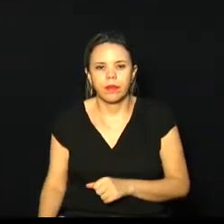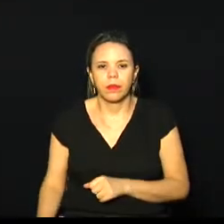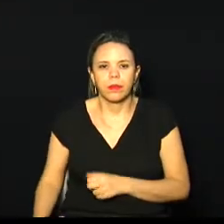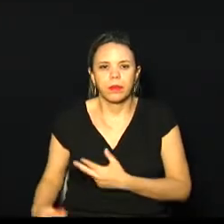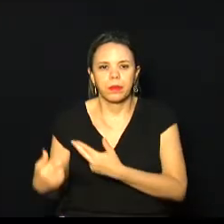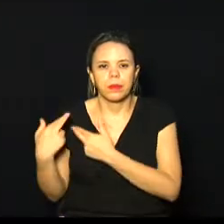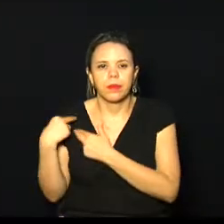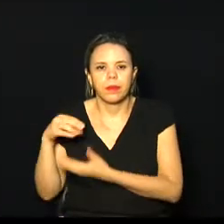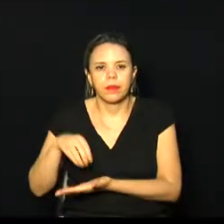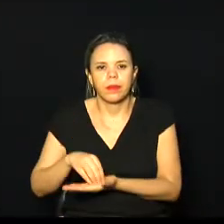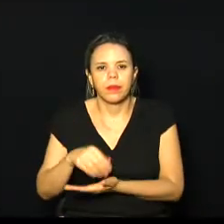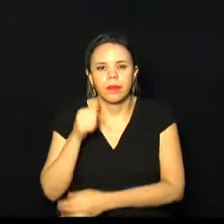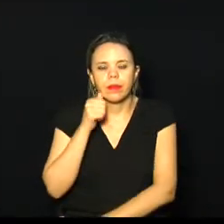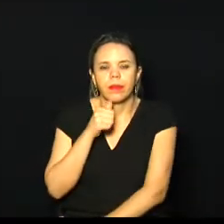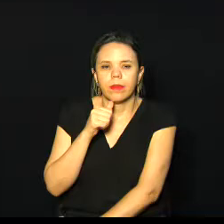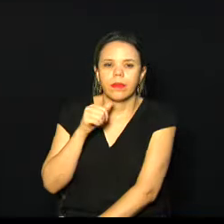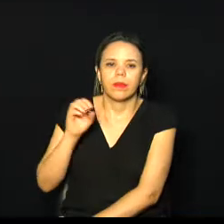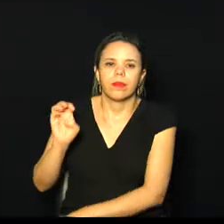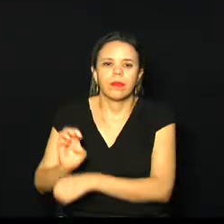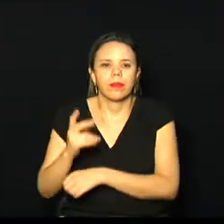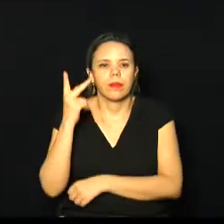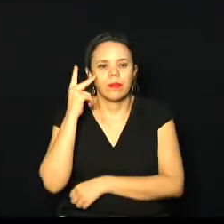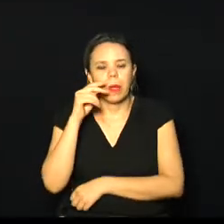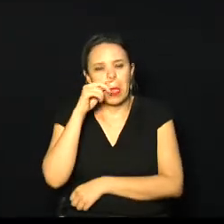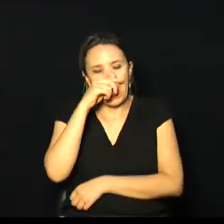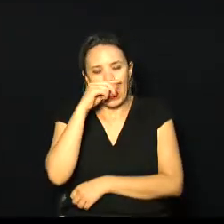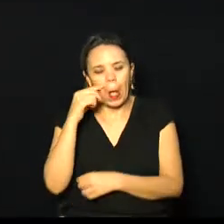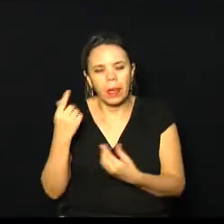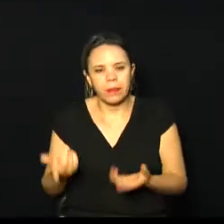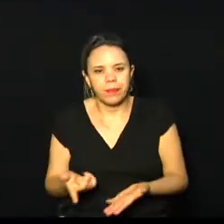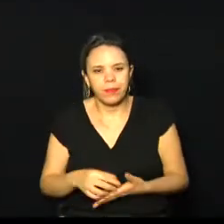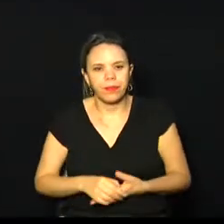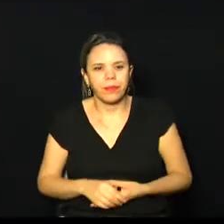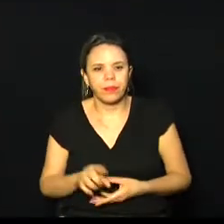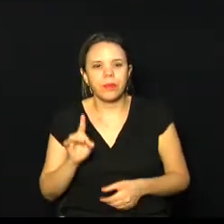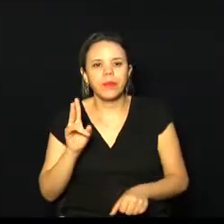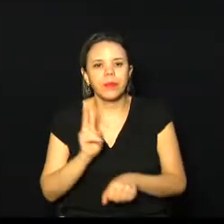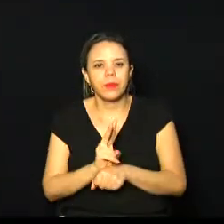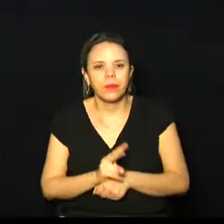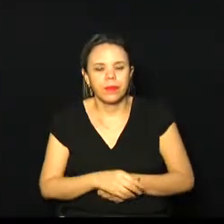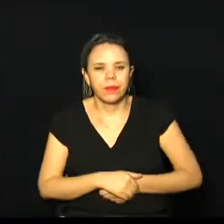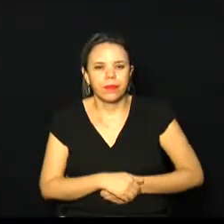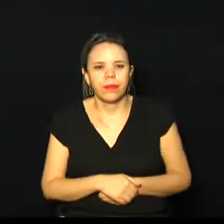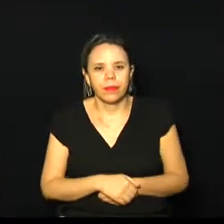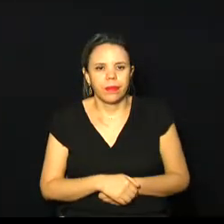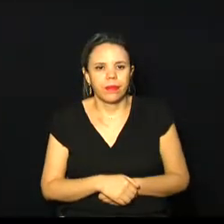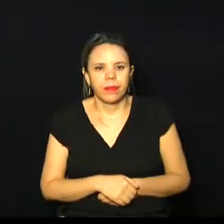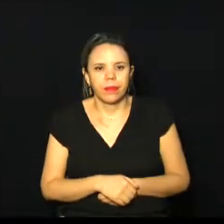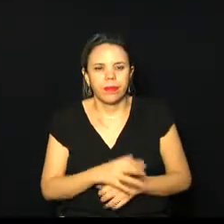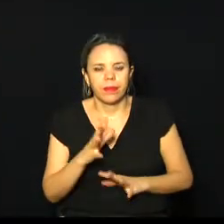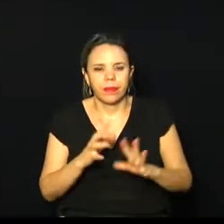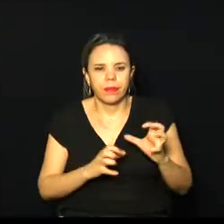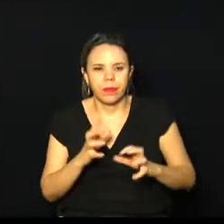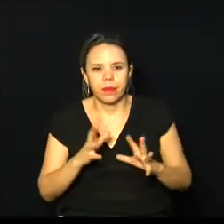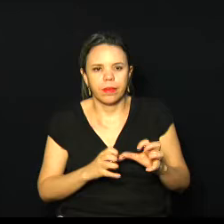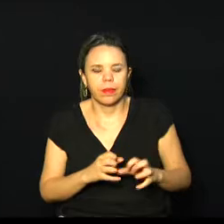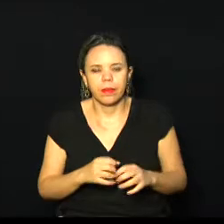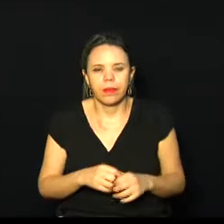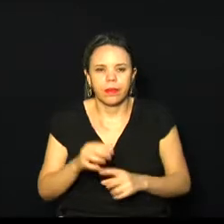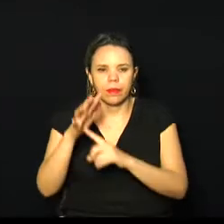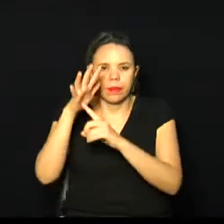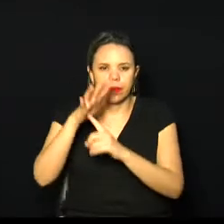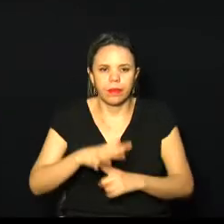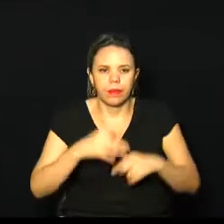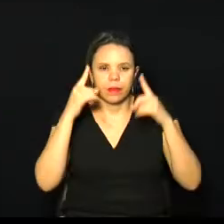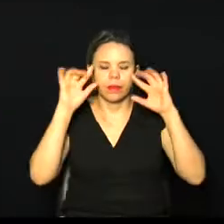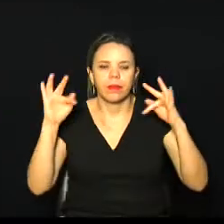atribuições das Delegacias da Mulher do Estado de São Paulo, para que realmente só cuidem dessas brigas e de vítimas de violência